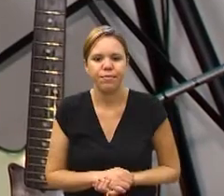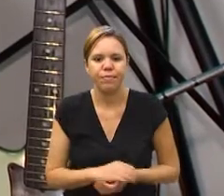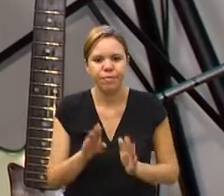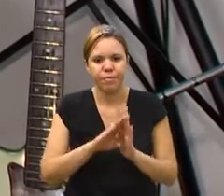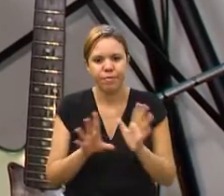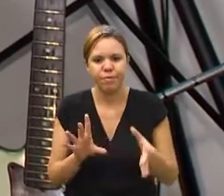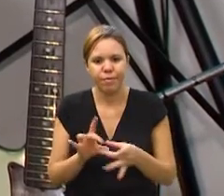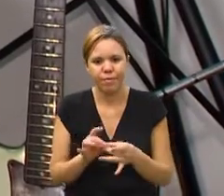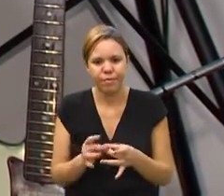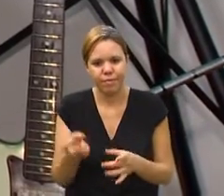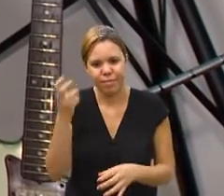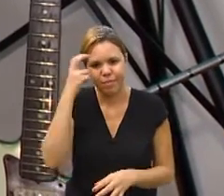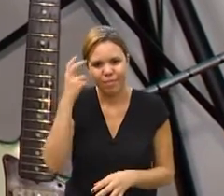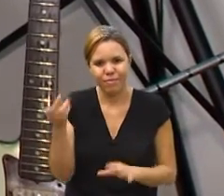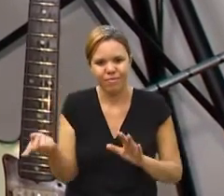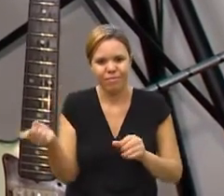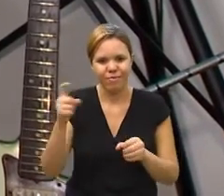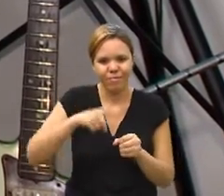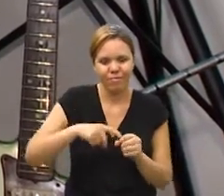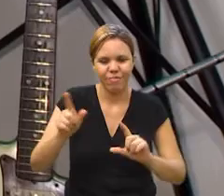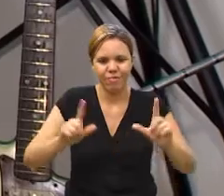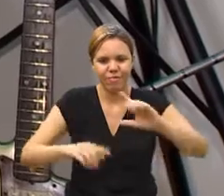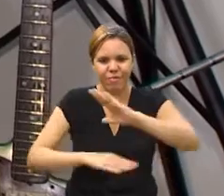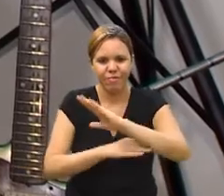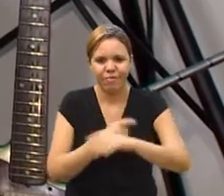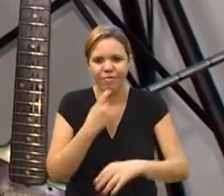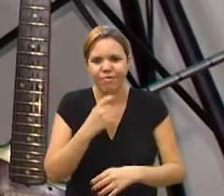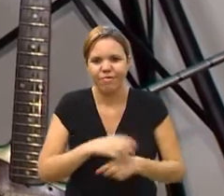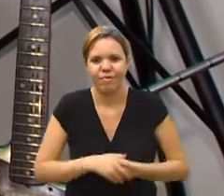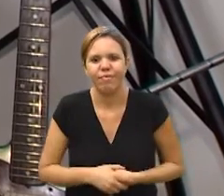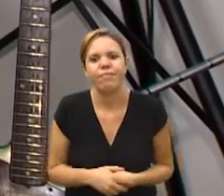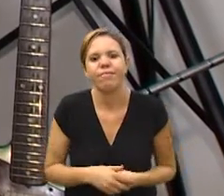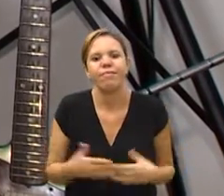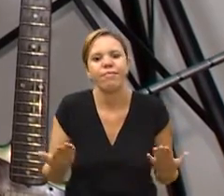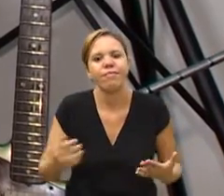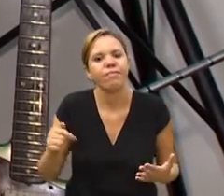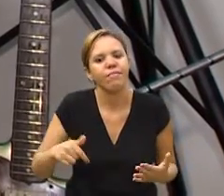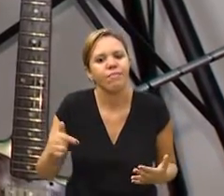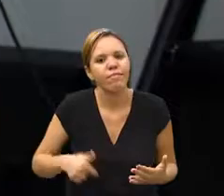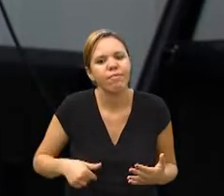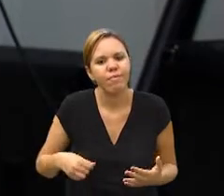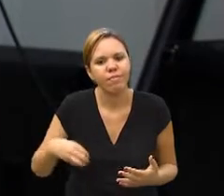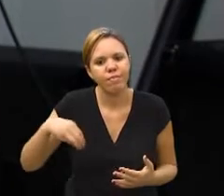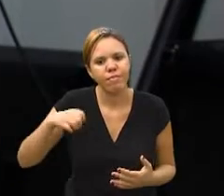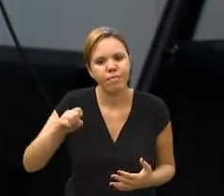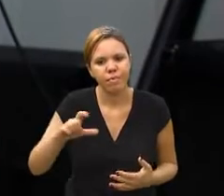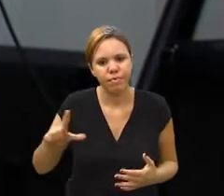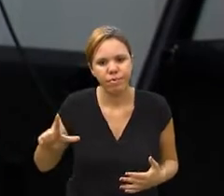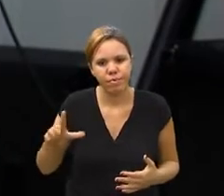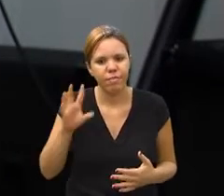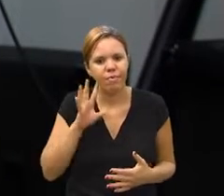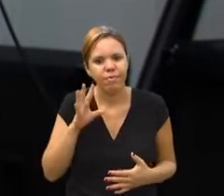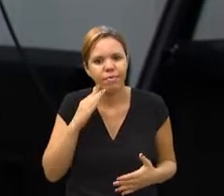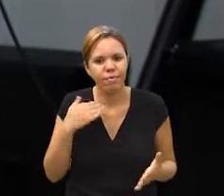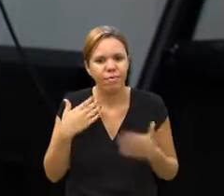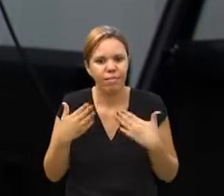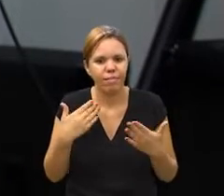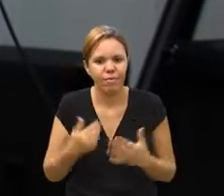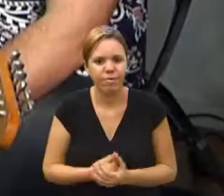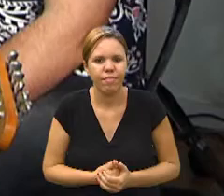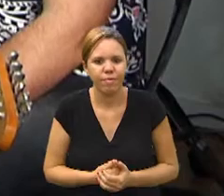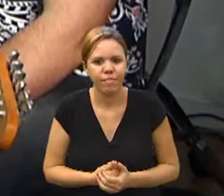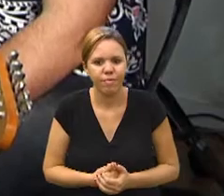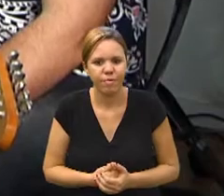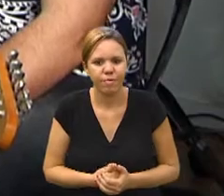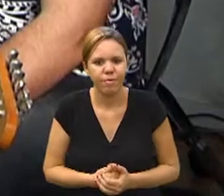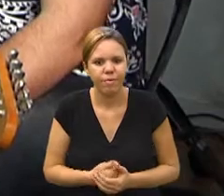Conexão Cultural de volta aqui na tela da TV Câmara Campinas. Hoje aqui com o Marcel, um papo bem legal, bem bacana.